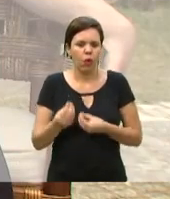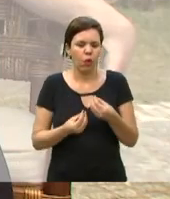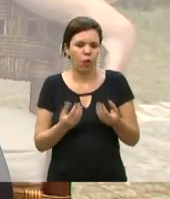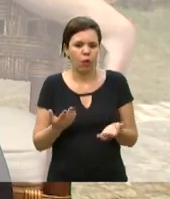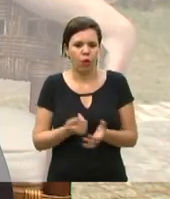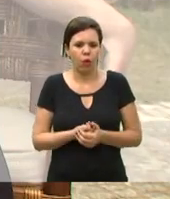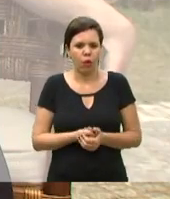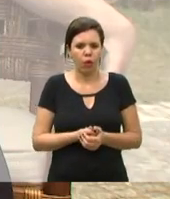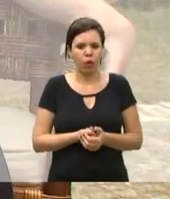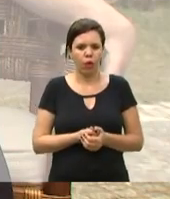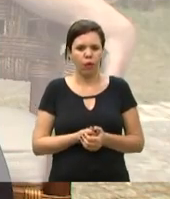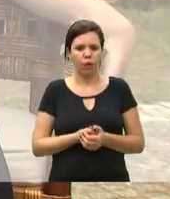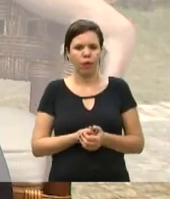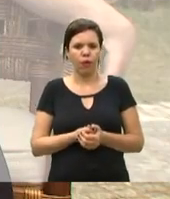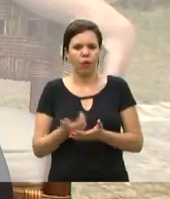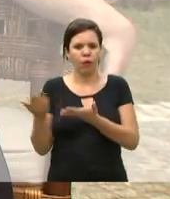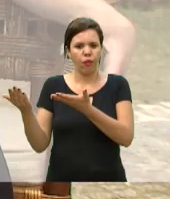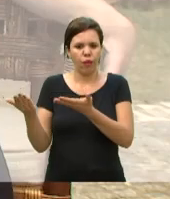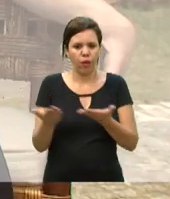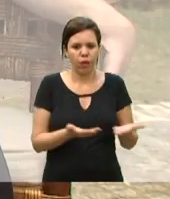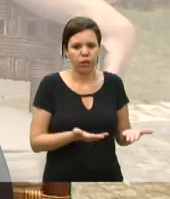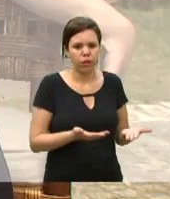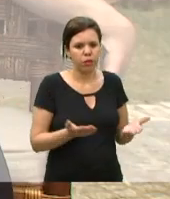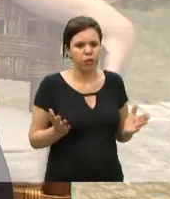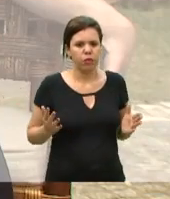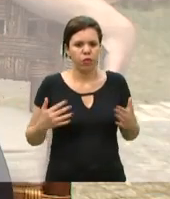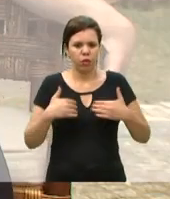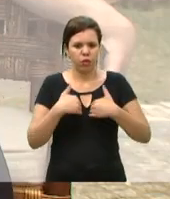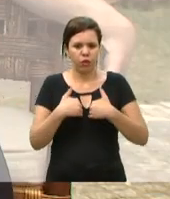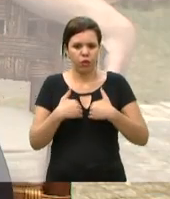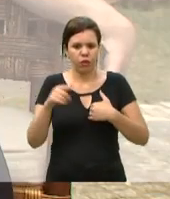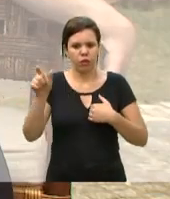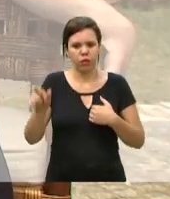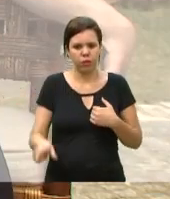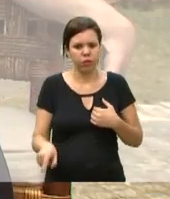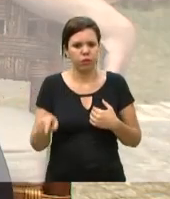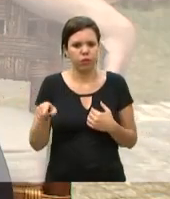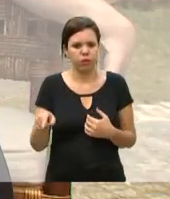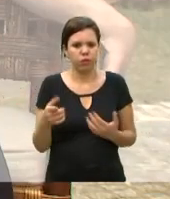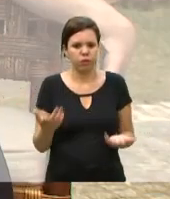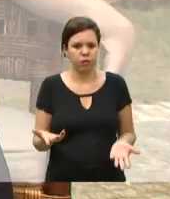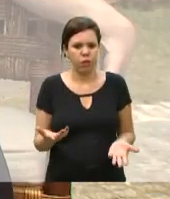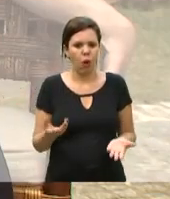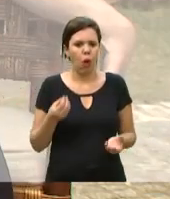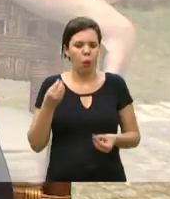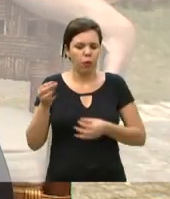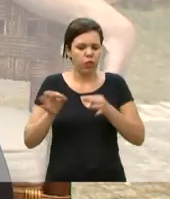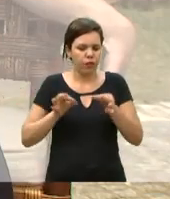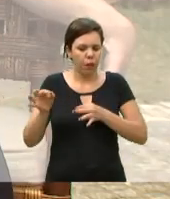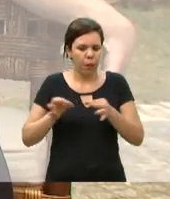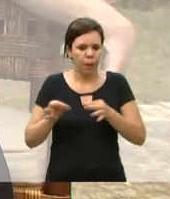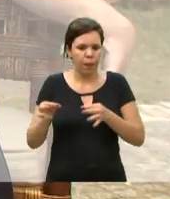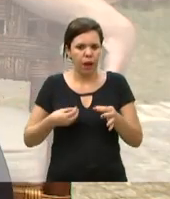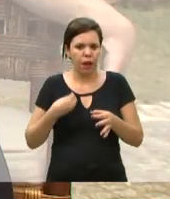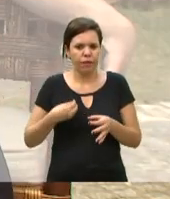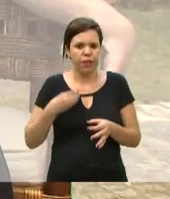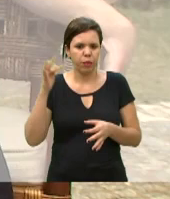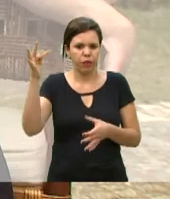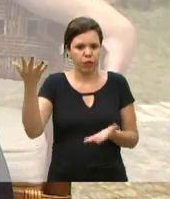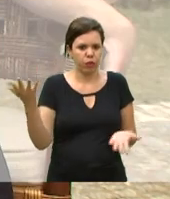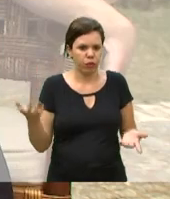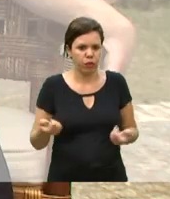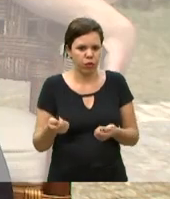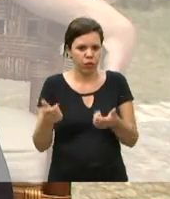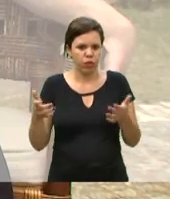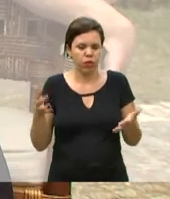que vão, né, receber, né, essas pessoas e como vão se preparar mesmo, né, para